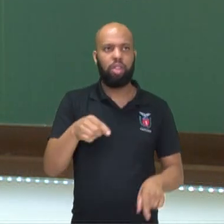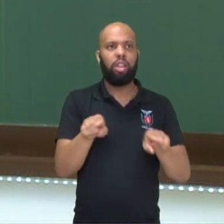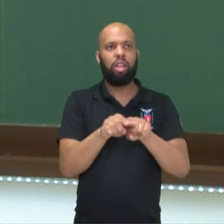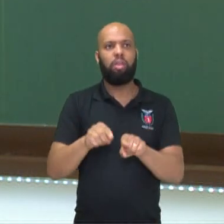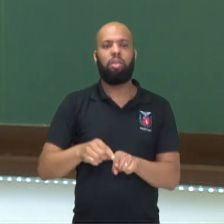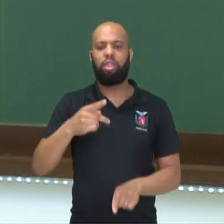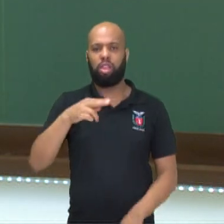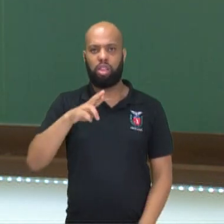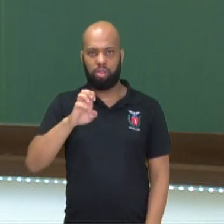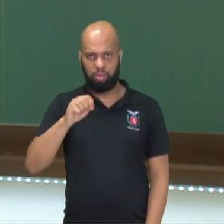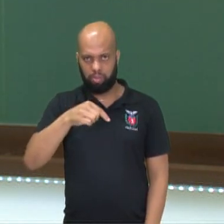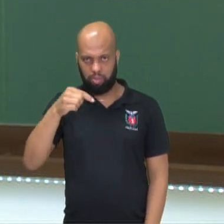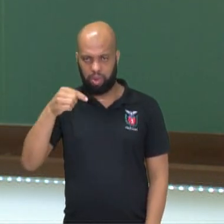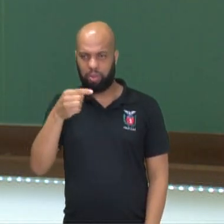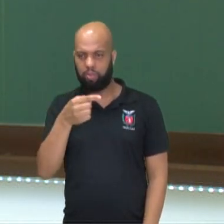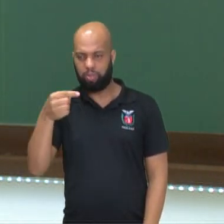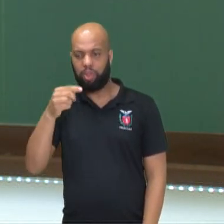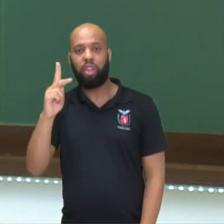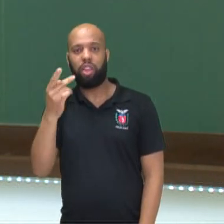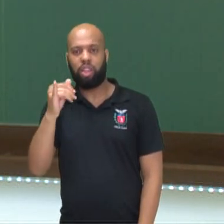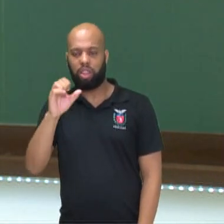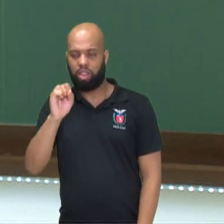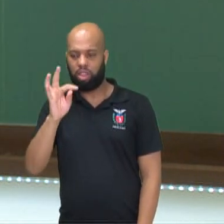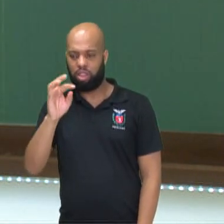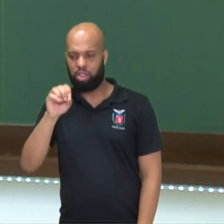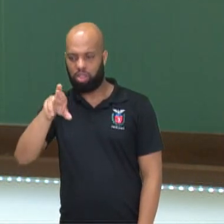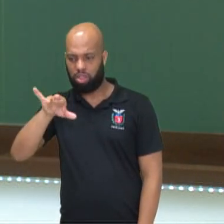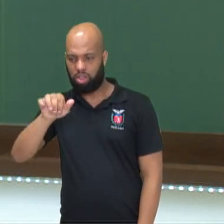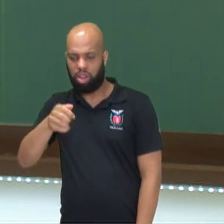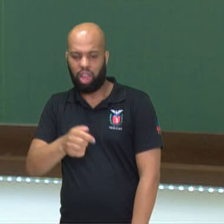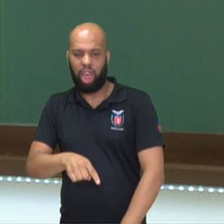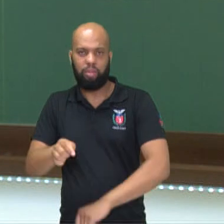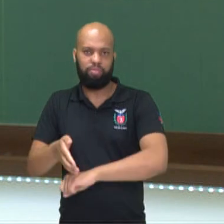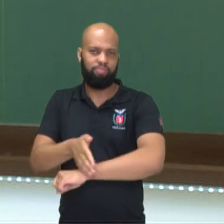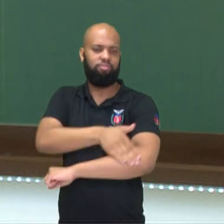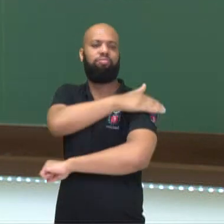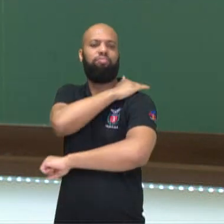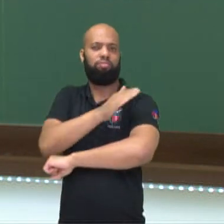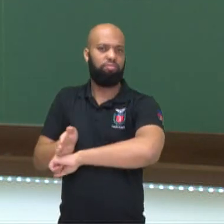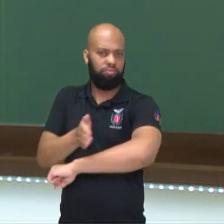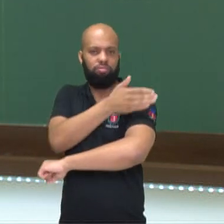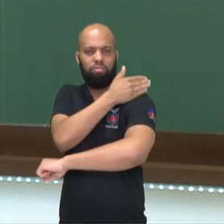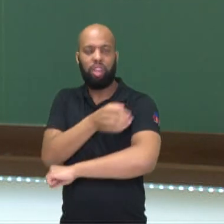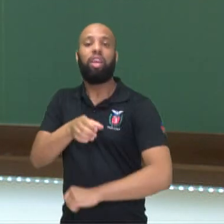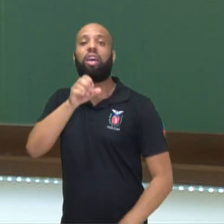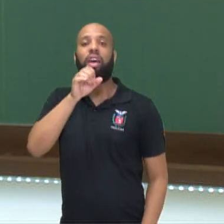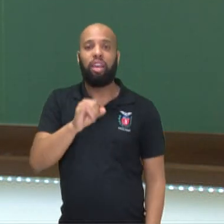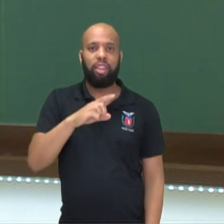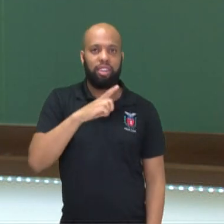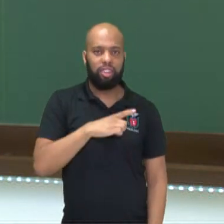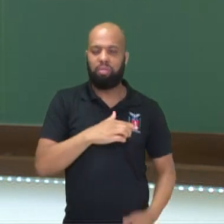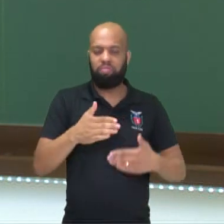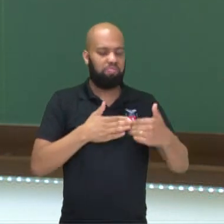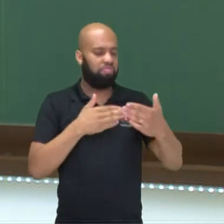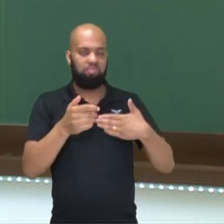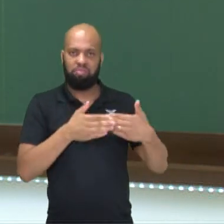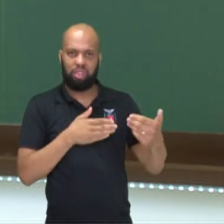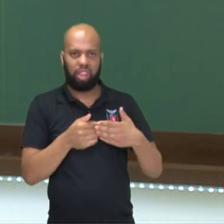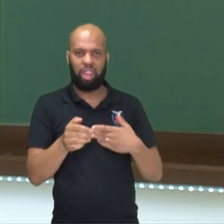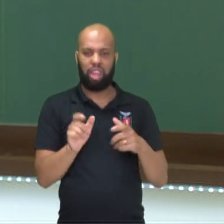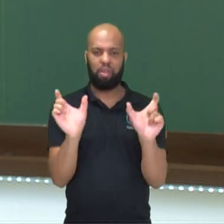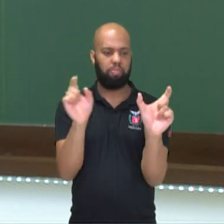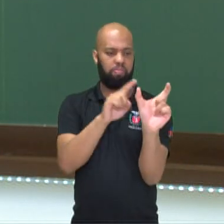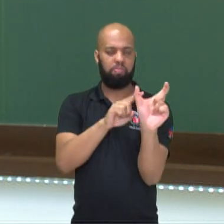jeito. Quando eu tiver um prefixo, qualquer tipo de prefixo, terminando com qualquer letra ou prefixo,